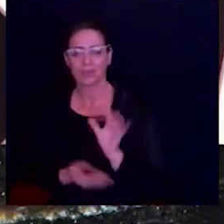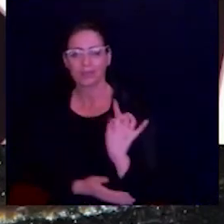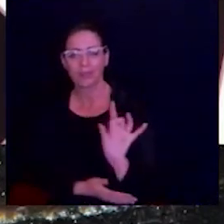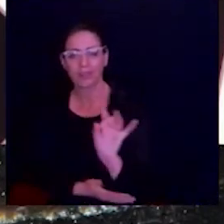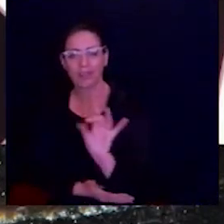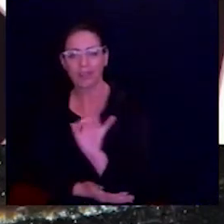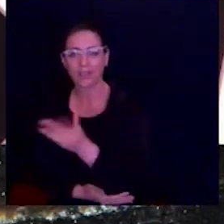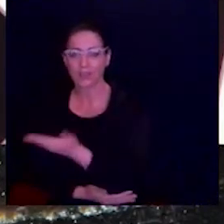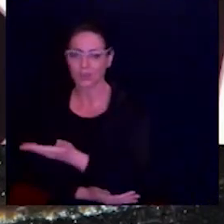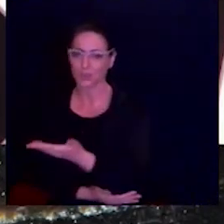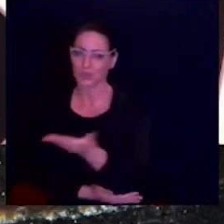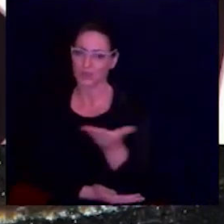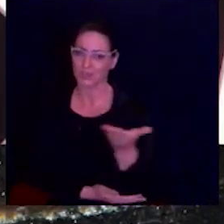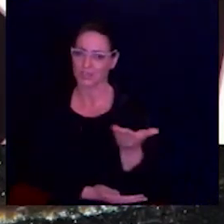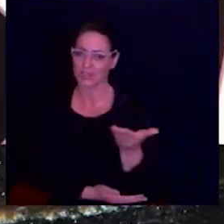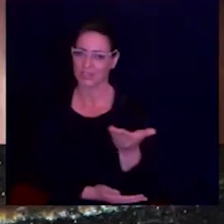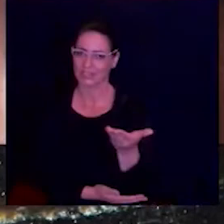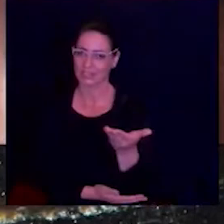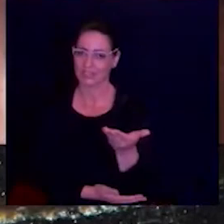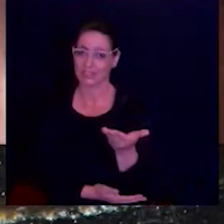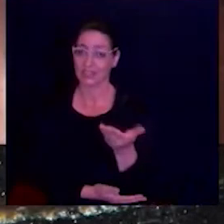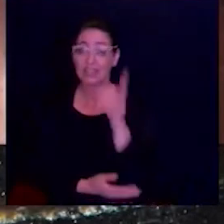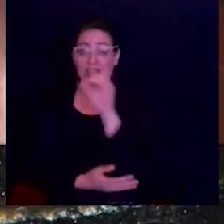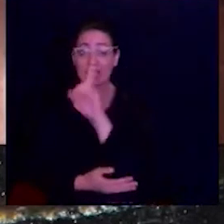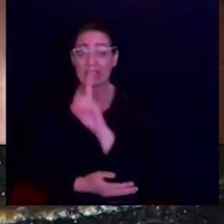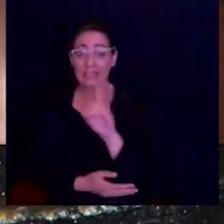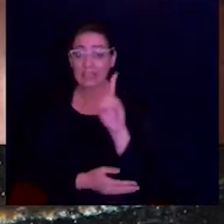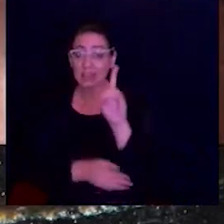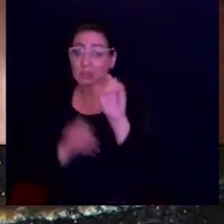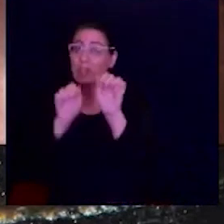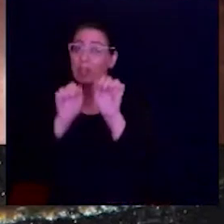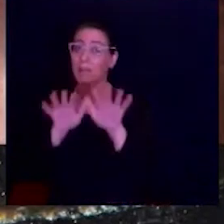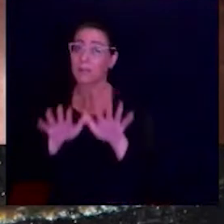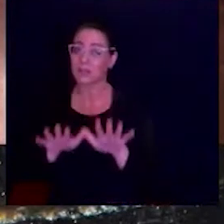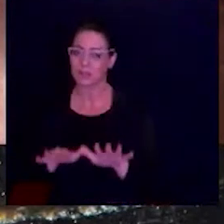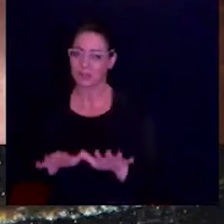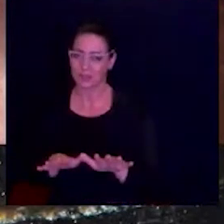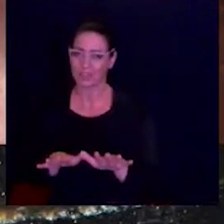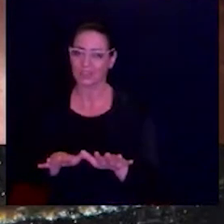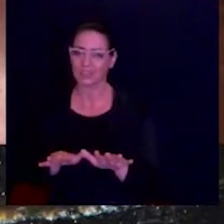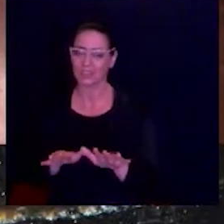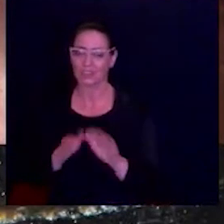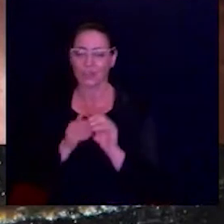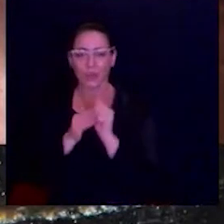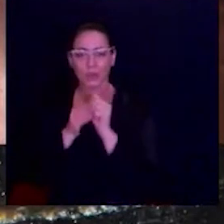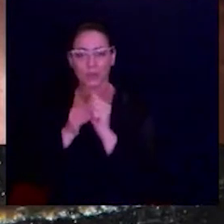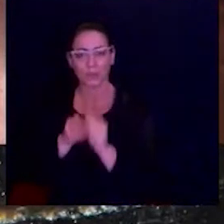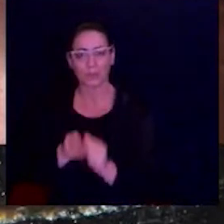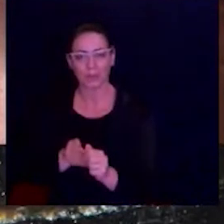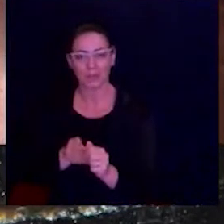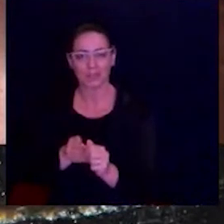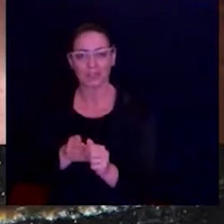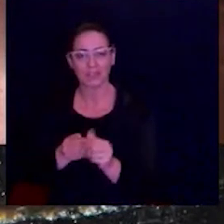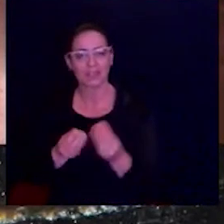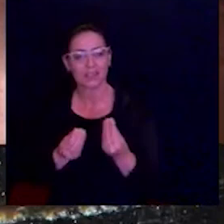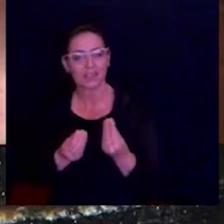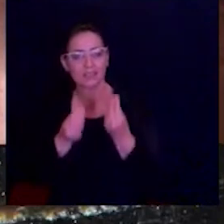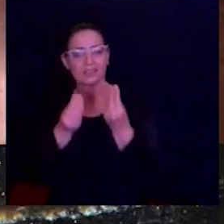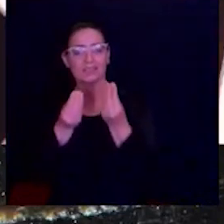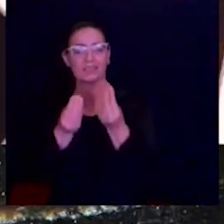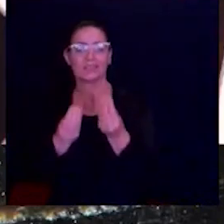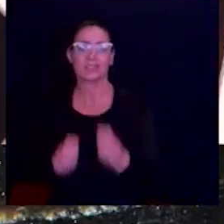um, de cada uma de vocês. Que Deus vos abençoe, vos acompanhe, lhes dê